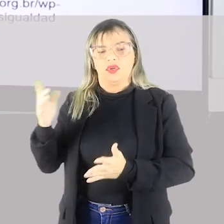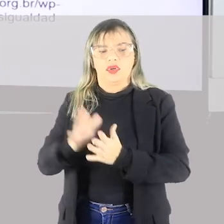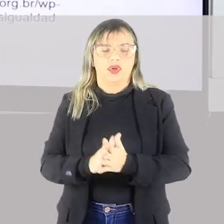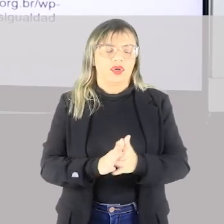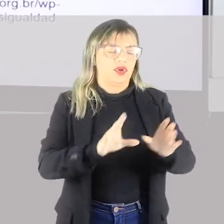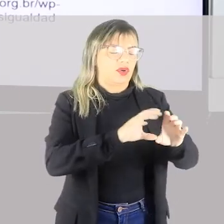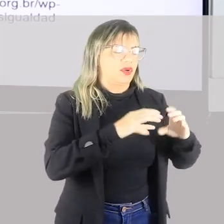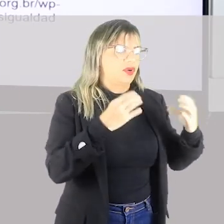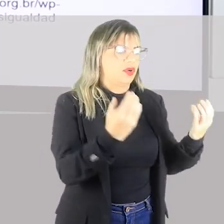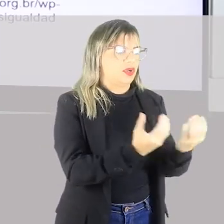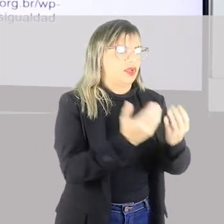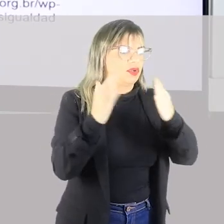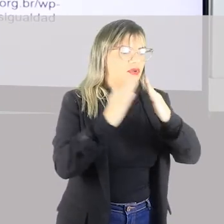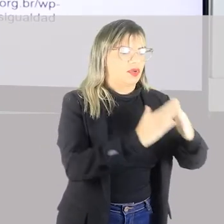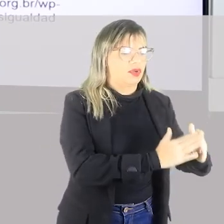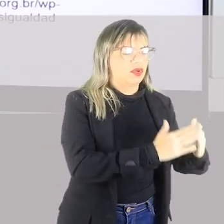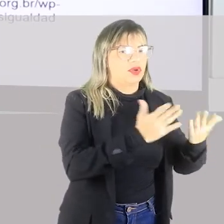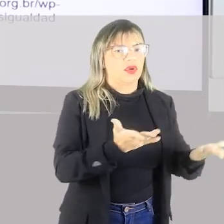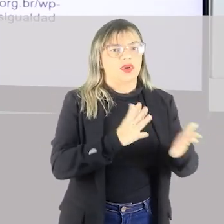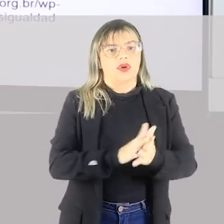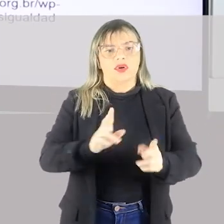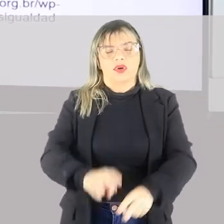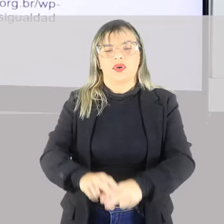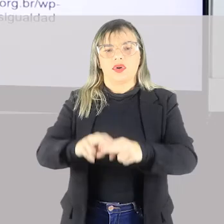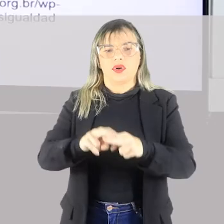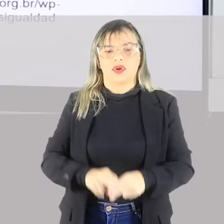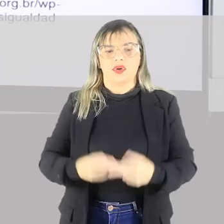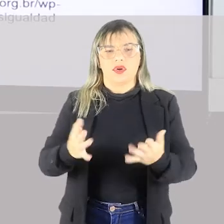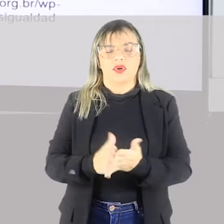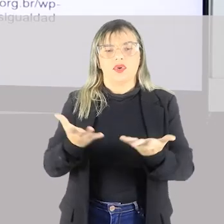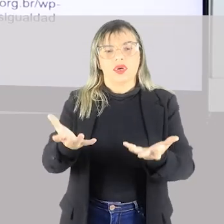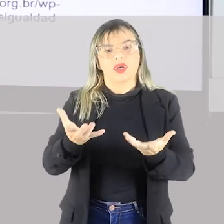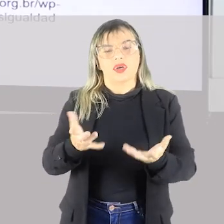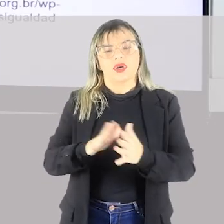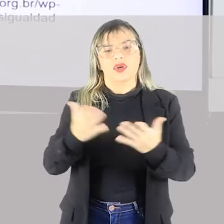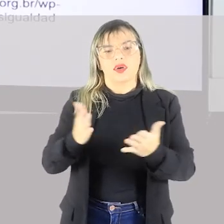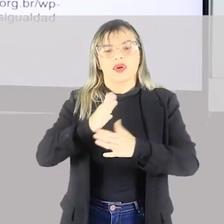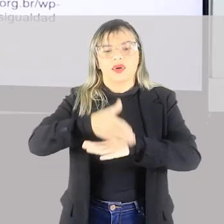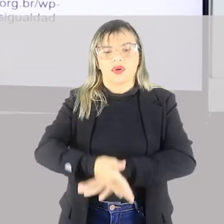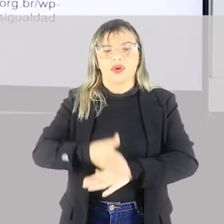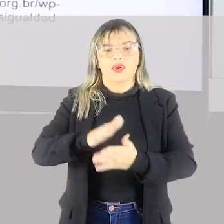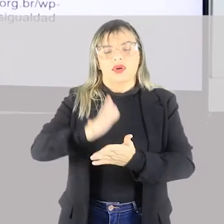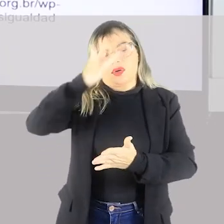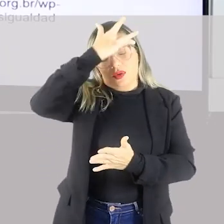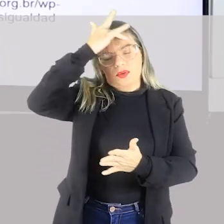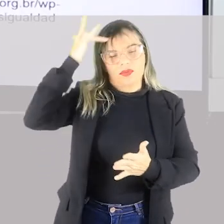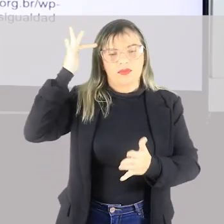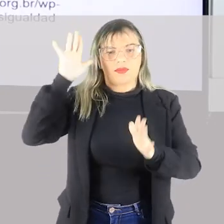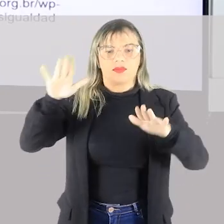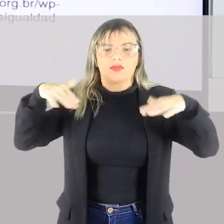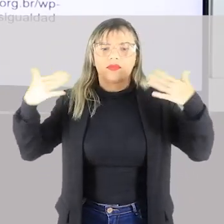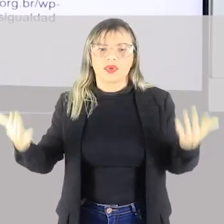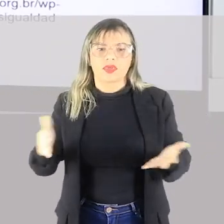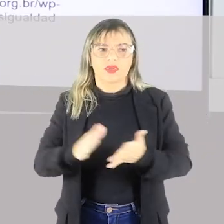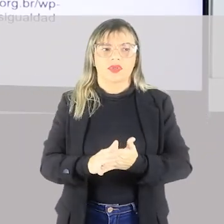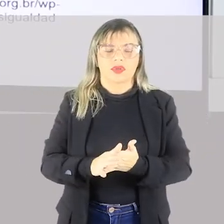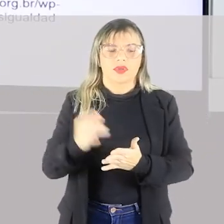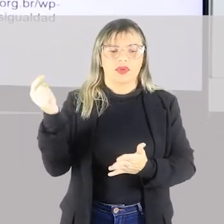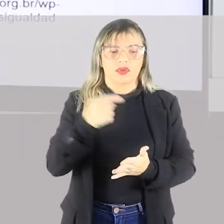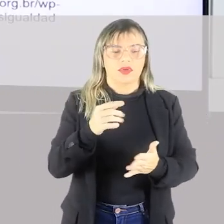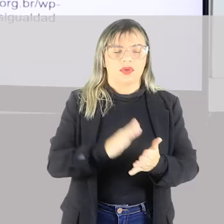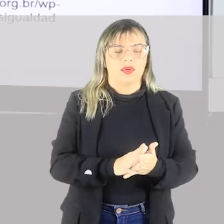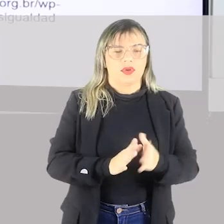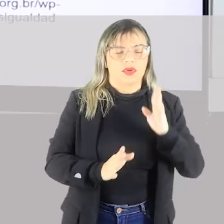ao lado. Então é exatamente por isso que é necessário o interesse e a participação das pessoas, para que aqui desse